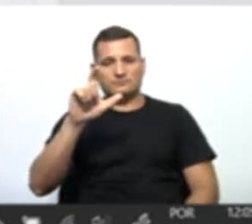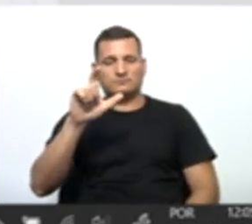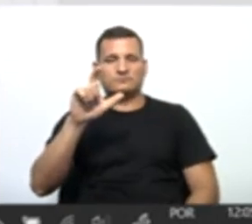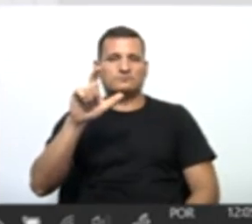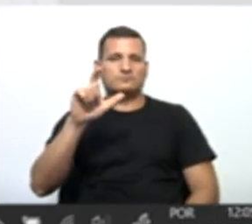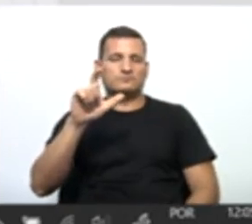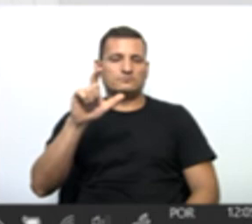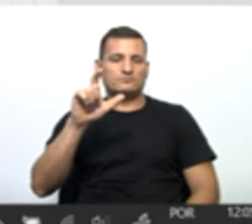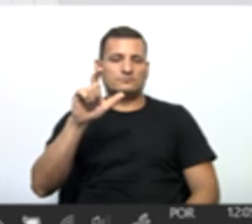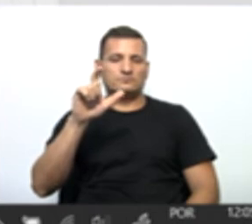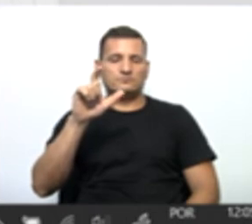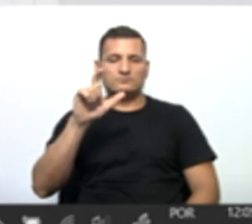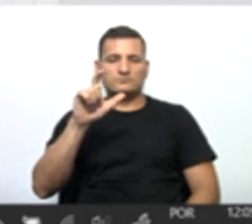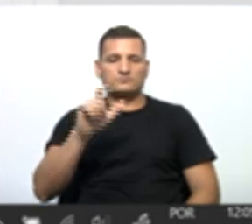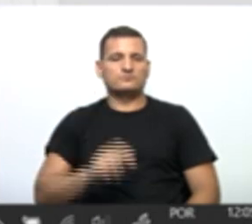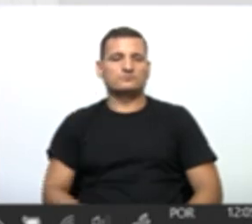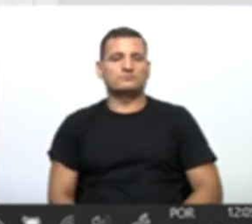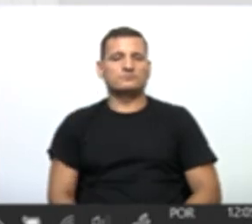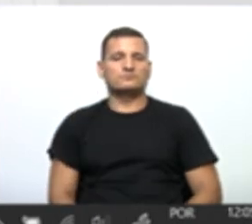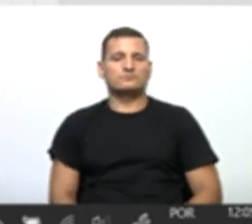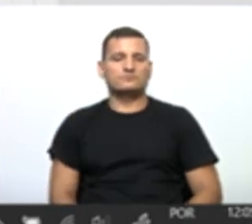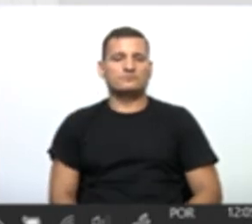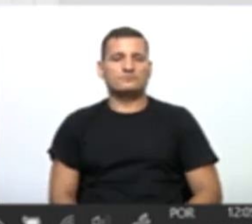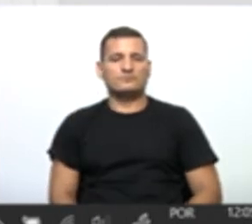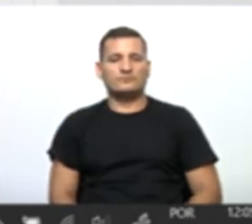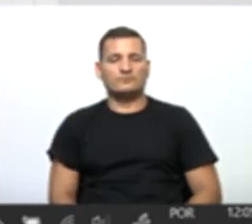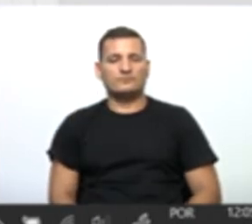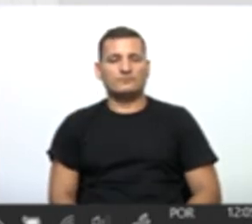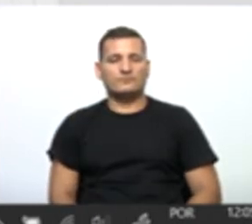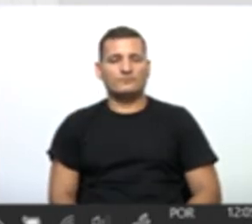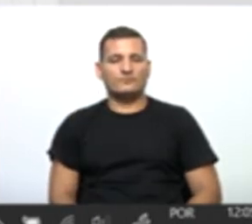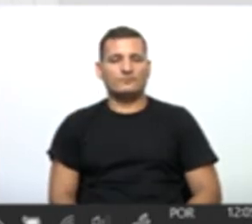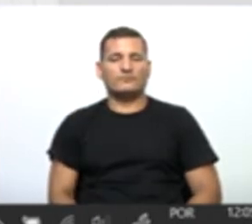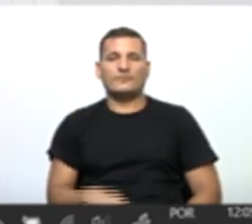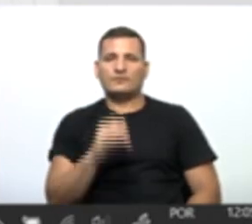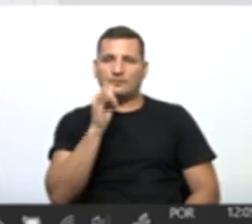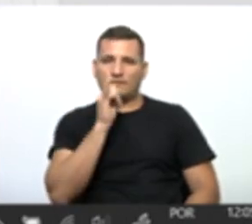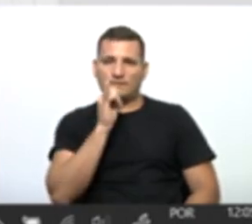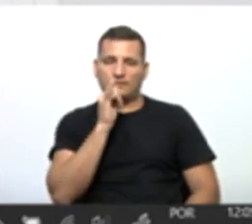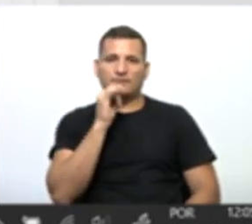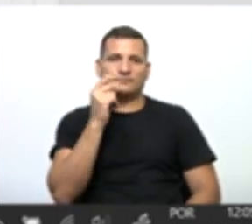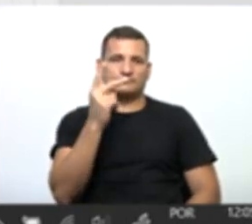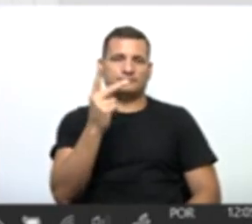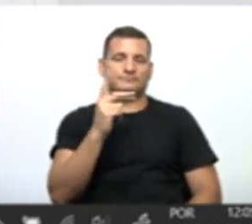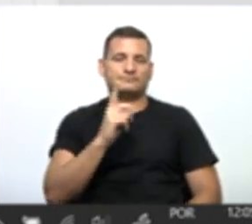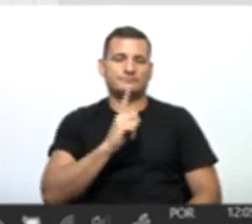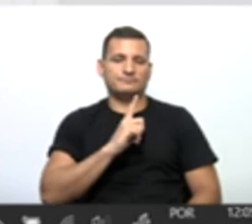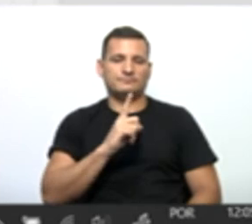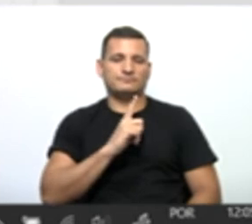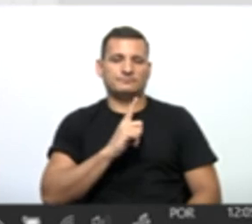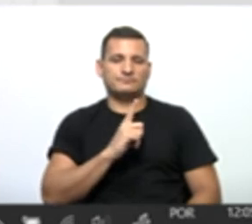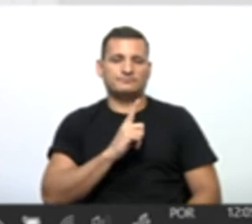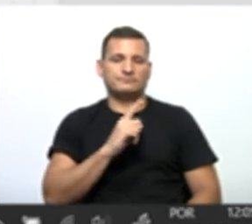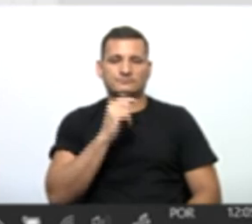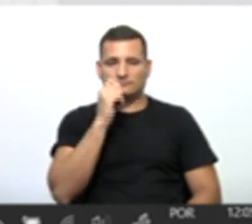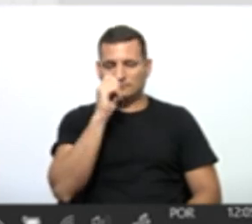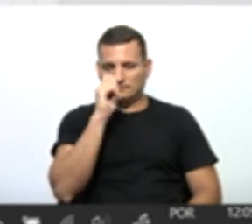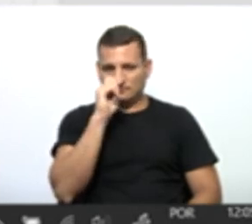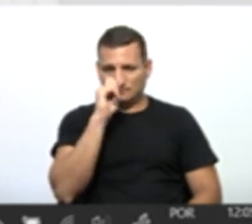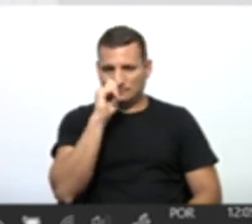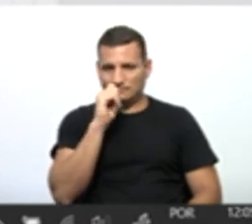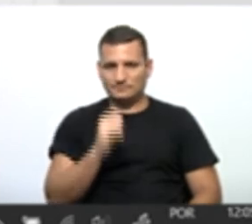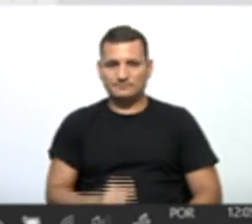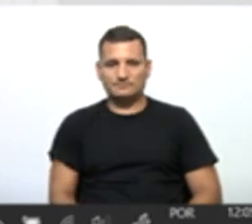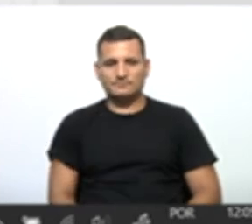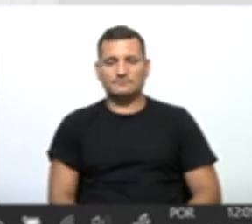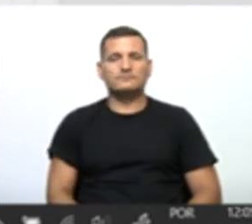erro. Então assim, eu tenho aqui 2 exemplos, né? Quais foram essas participações, Samuel? Você consegue